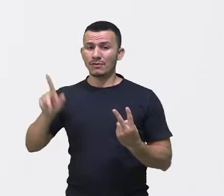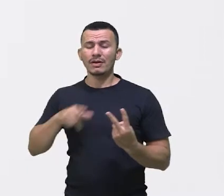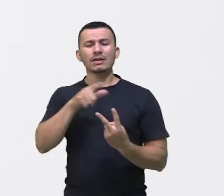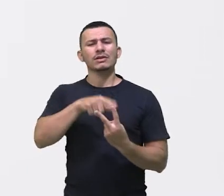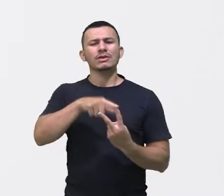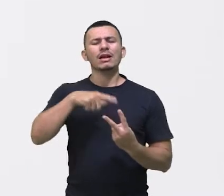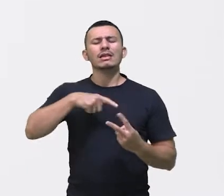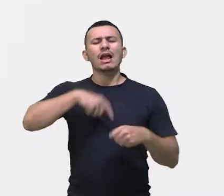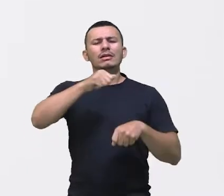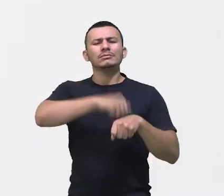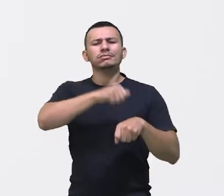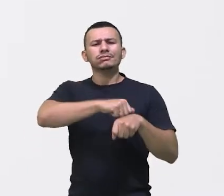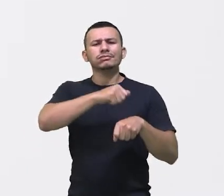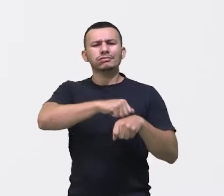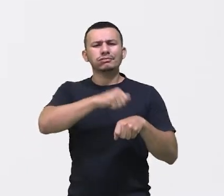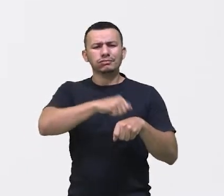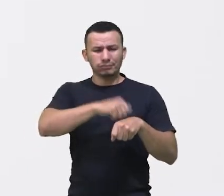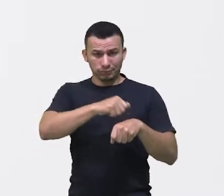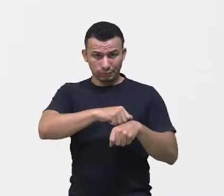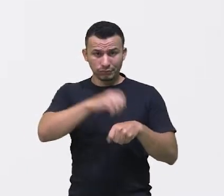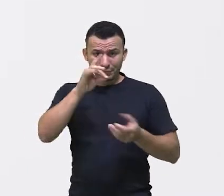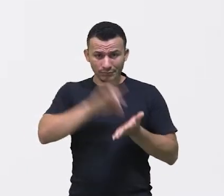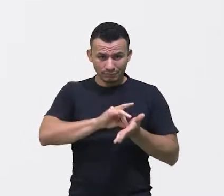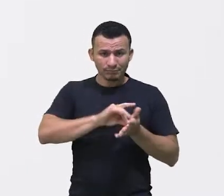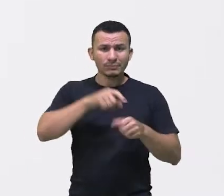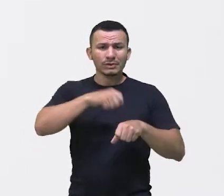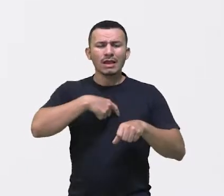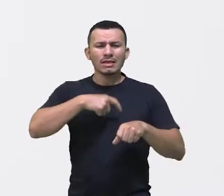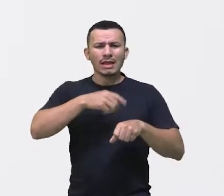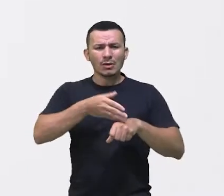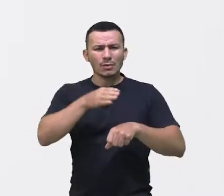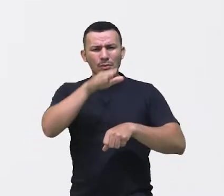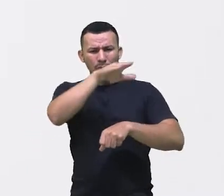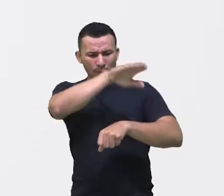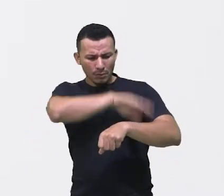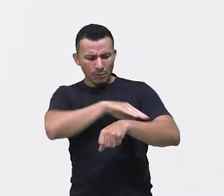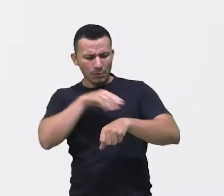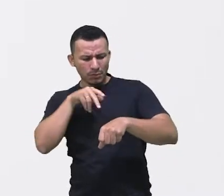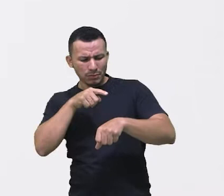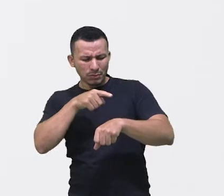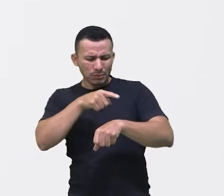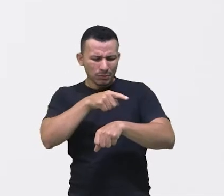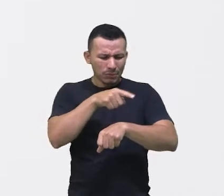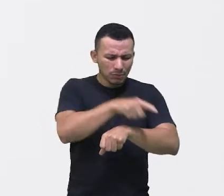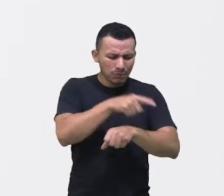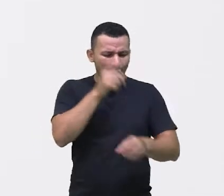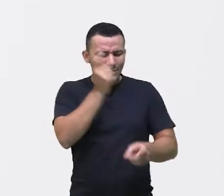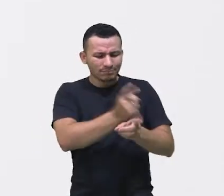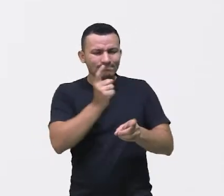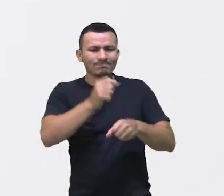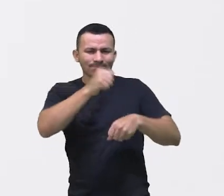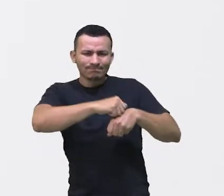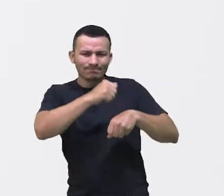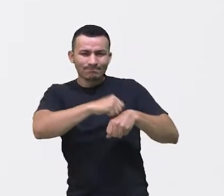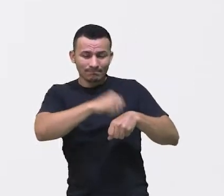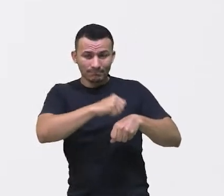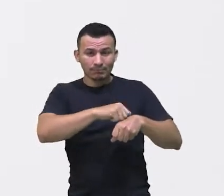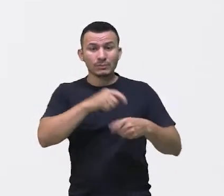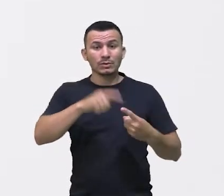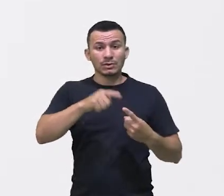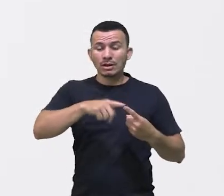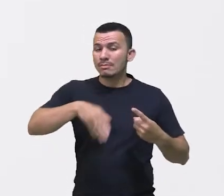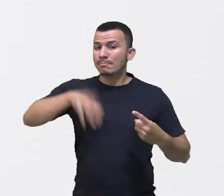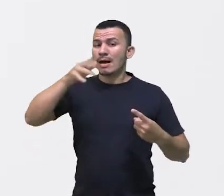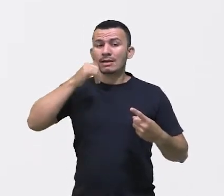rocha metamórfica de origem sedimentar. Então são jazidas de carvão mineral é a segunda fonte de energia